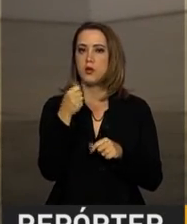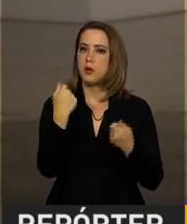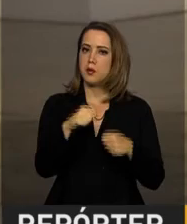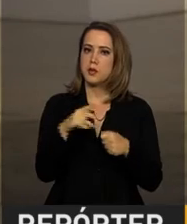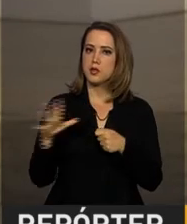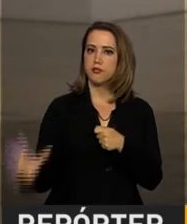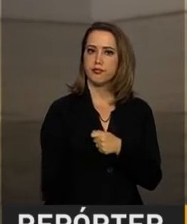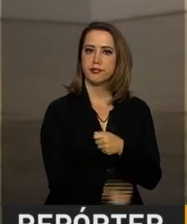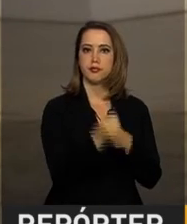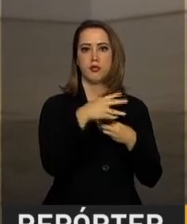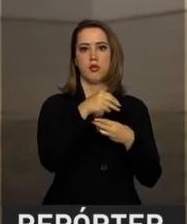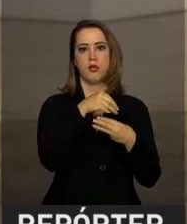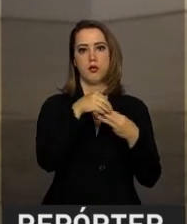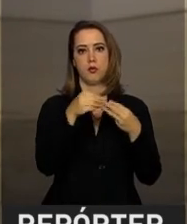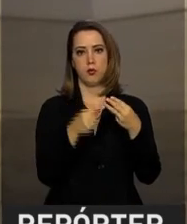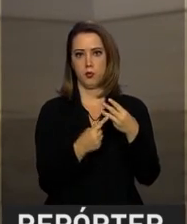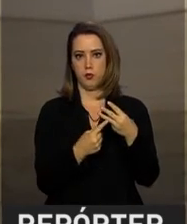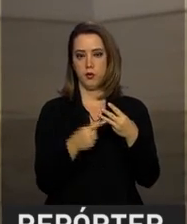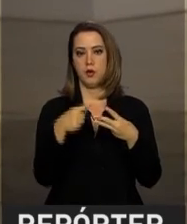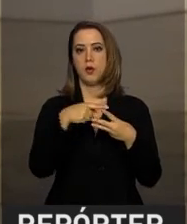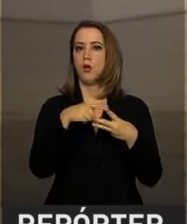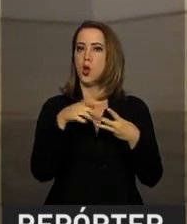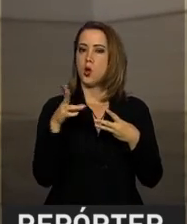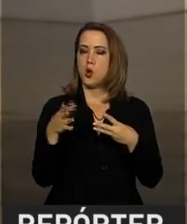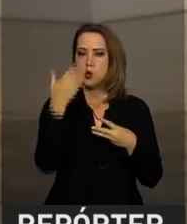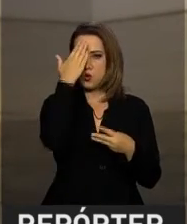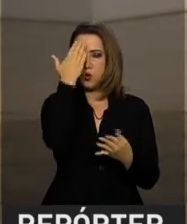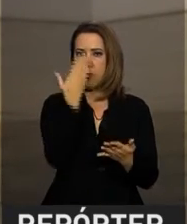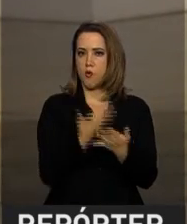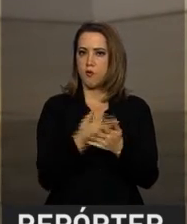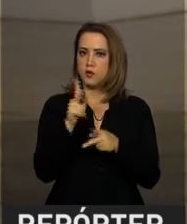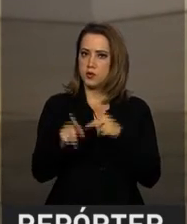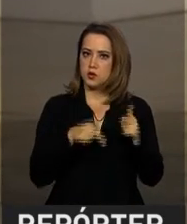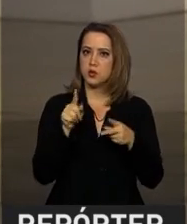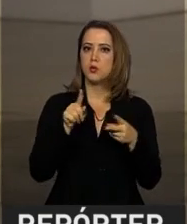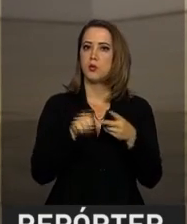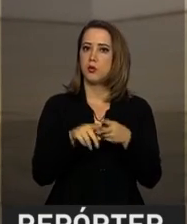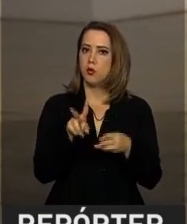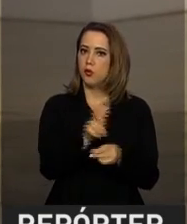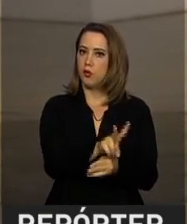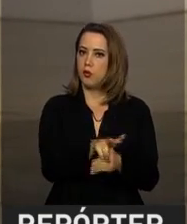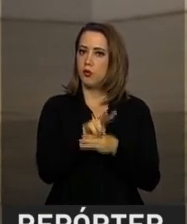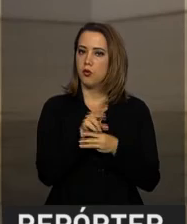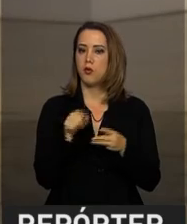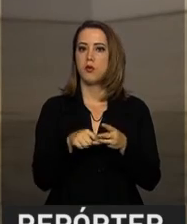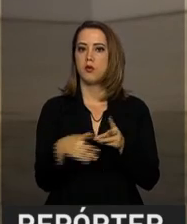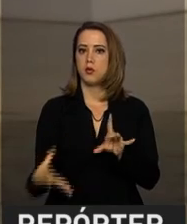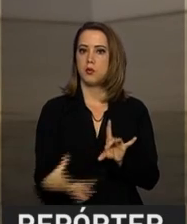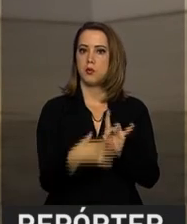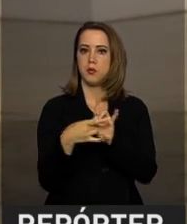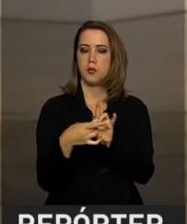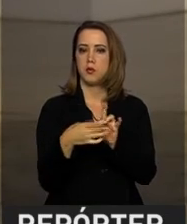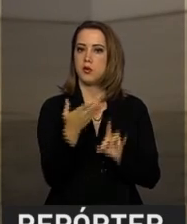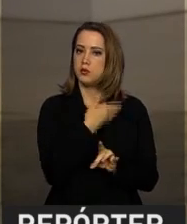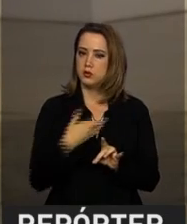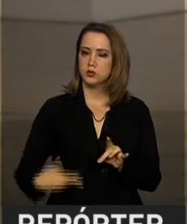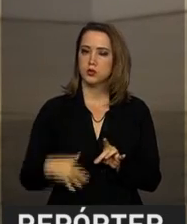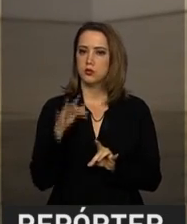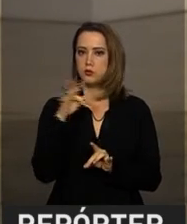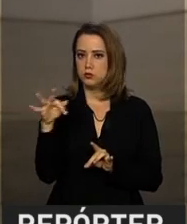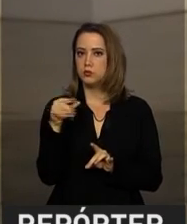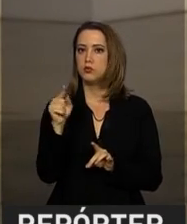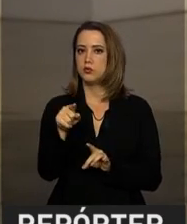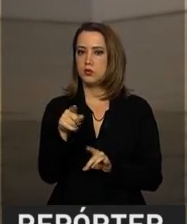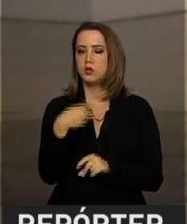nação, buscando a confiança do povo, o crédito público e a federação. Paulo Rabelo destacou a importância